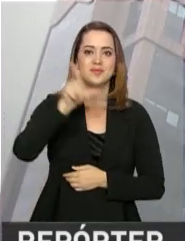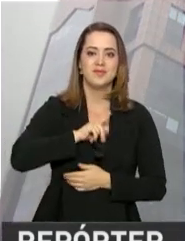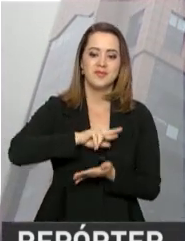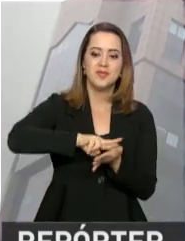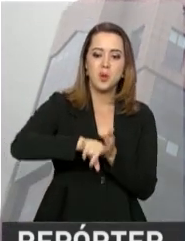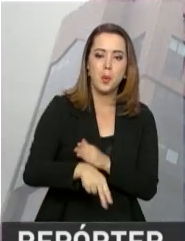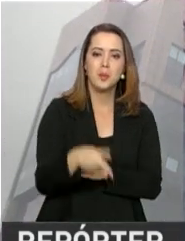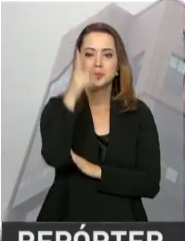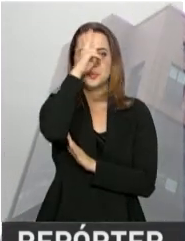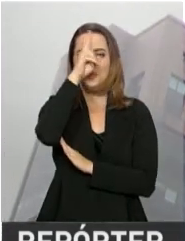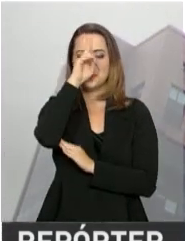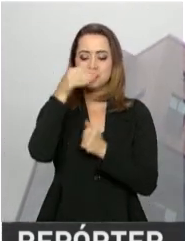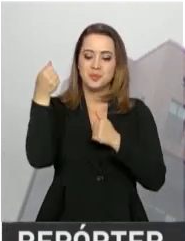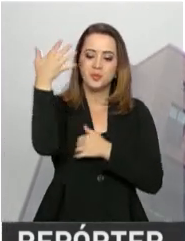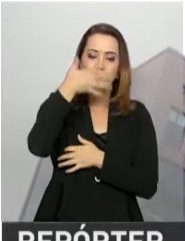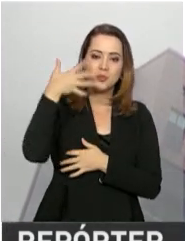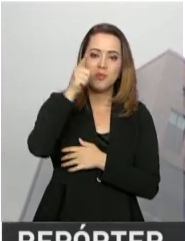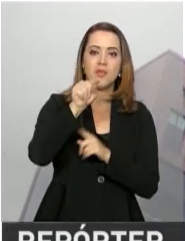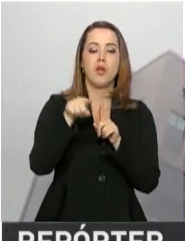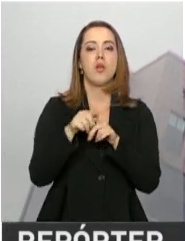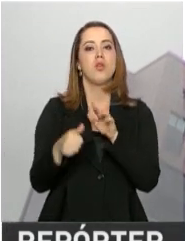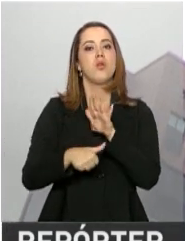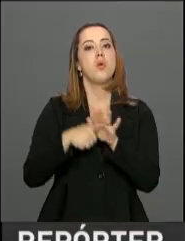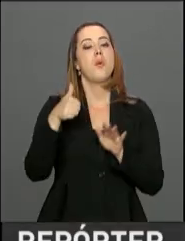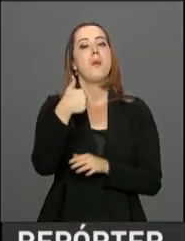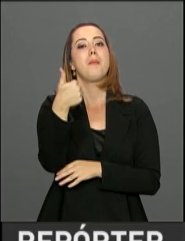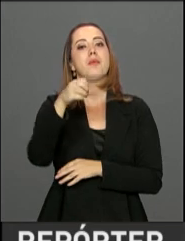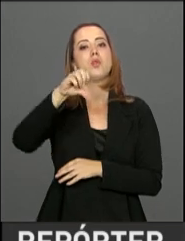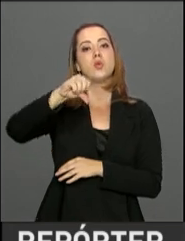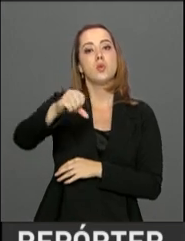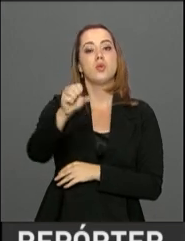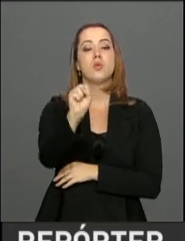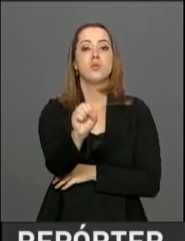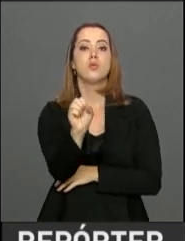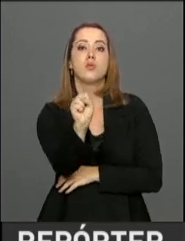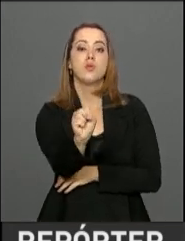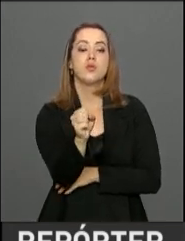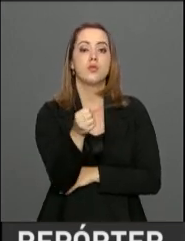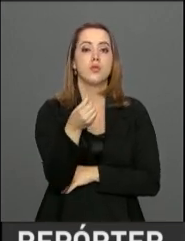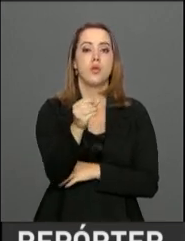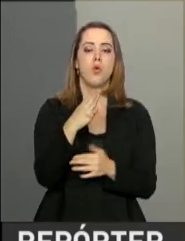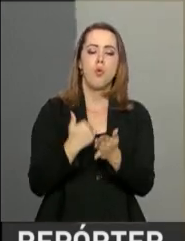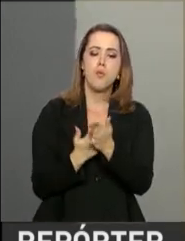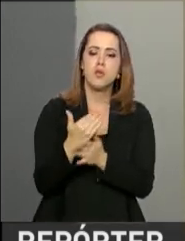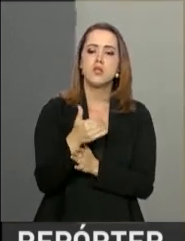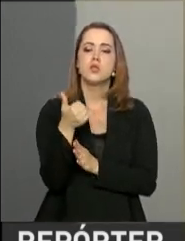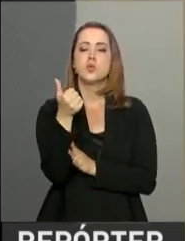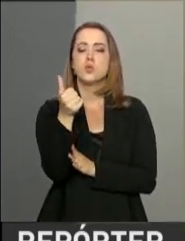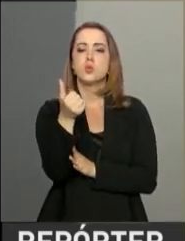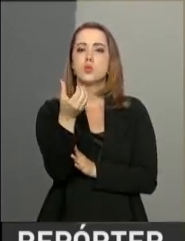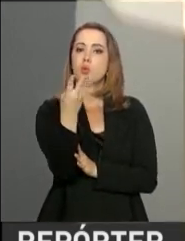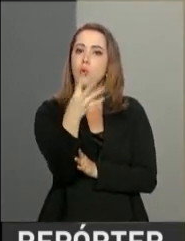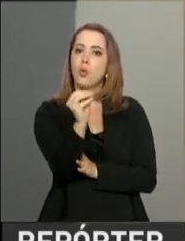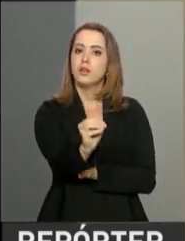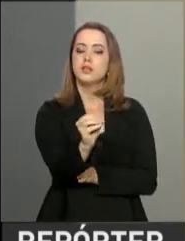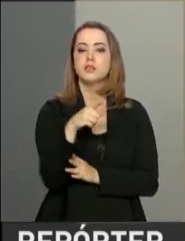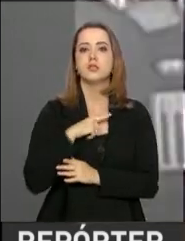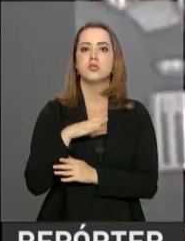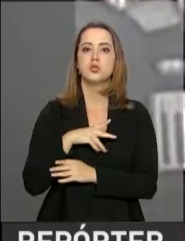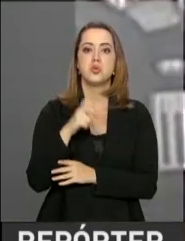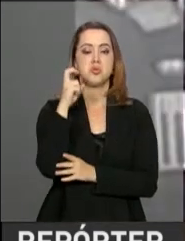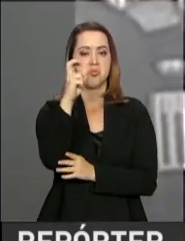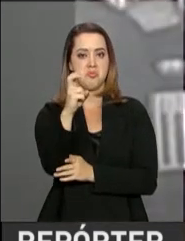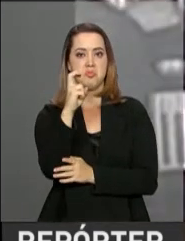para contar inaugurada em 1986 tornou-se já no início dos anos 40 uma das cinco emissoras mais